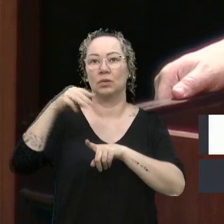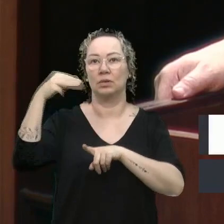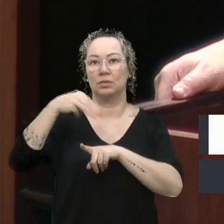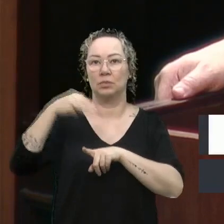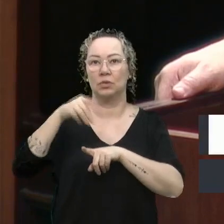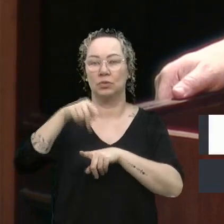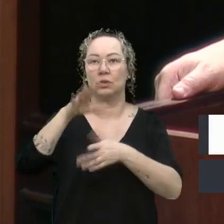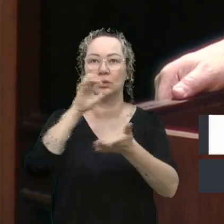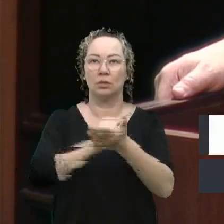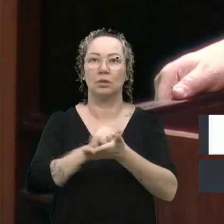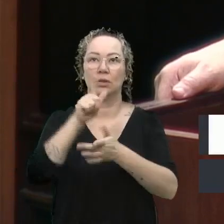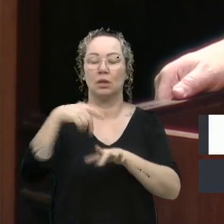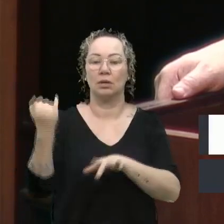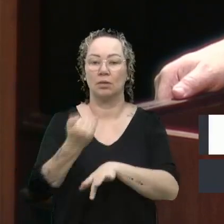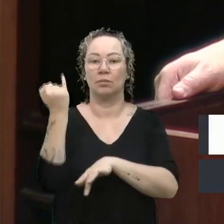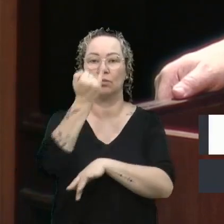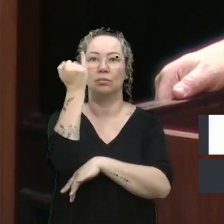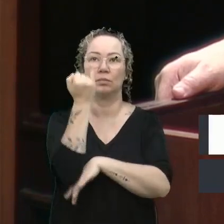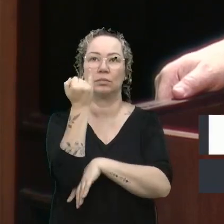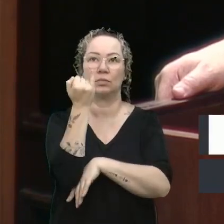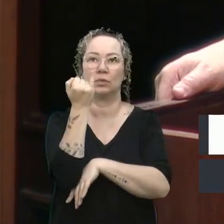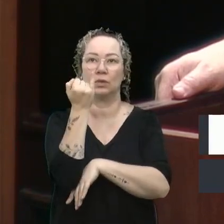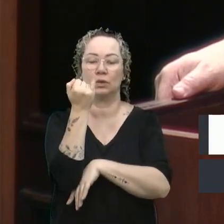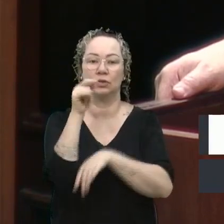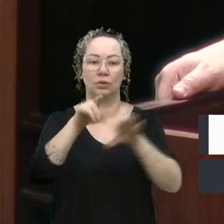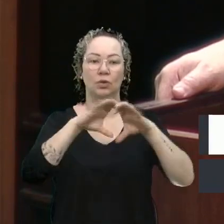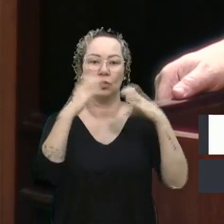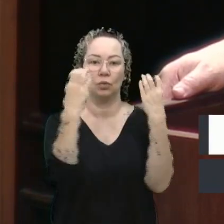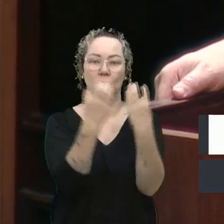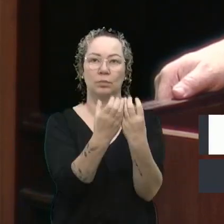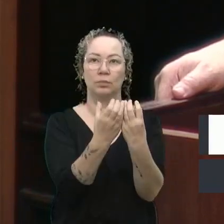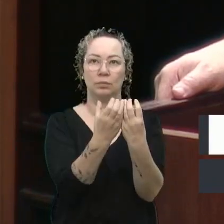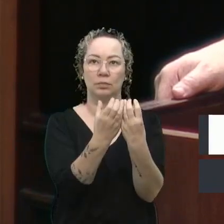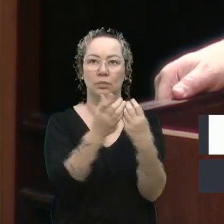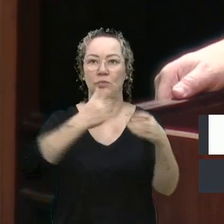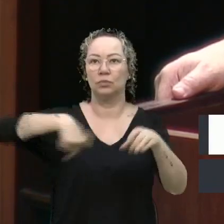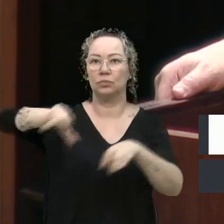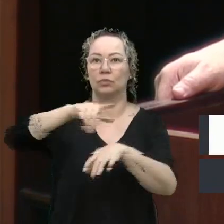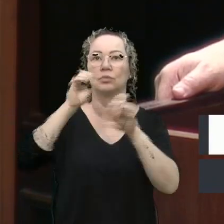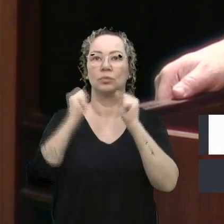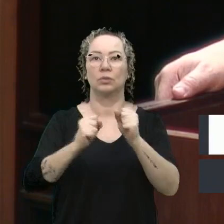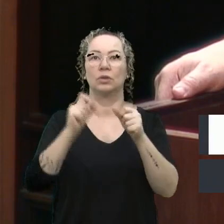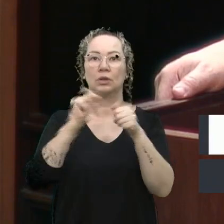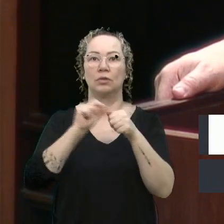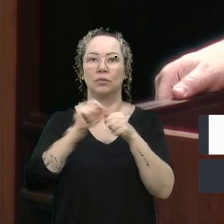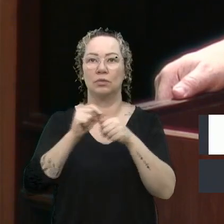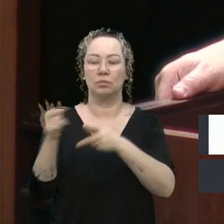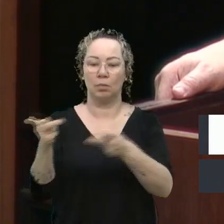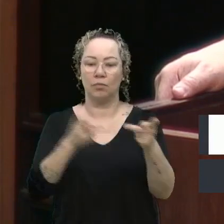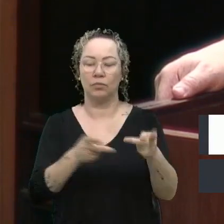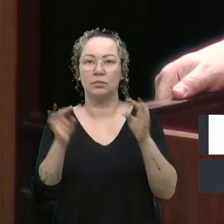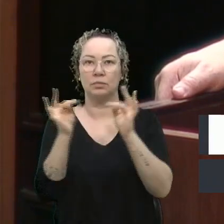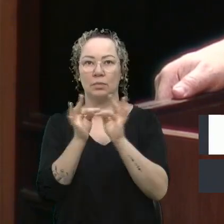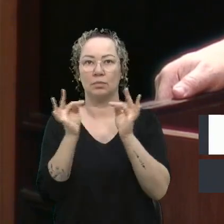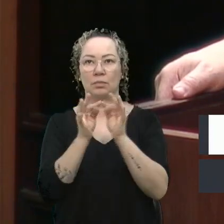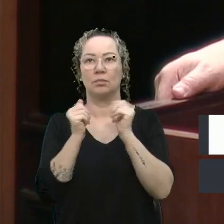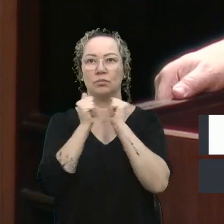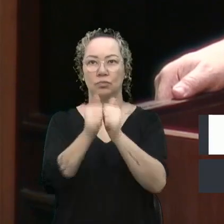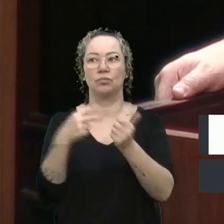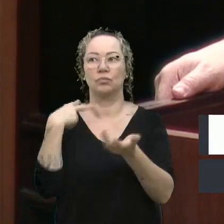a importância dessa localidade de Tunas Altas e a gente poder fazer, então, uma visita técnica com os